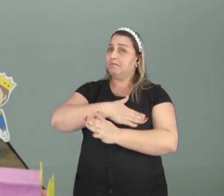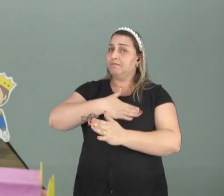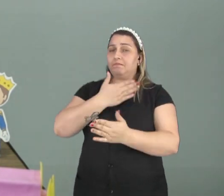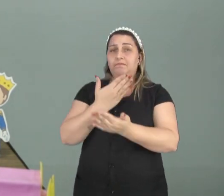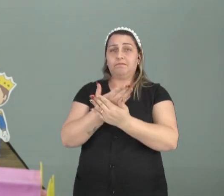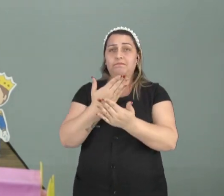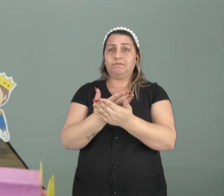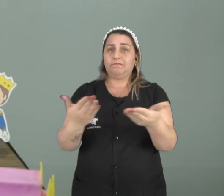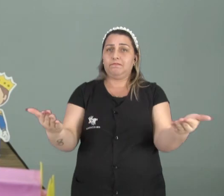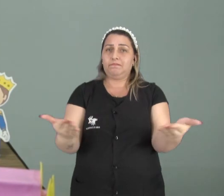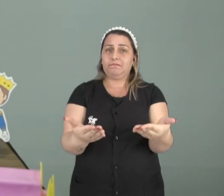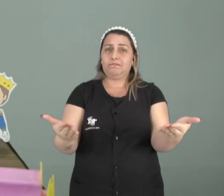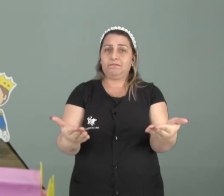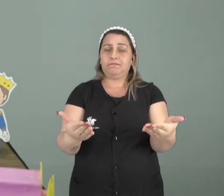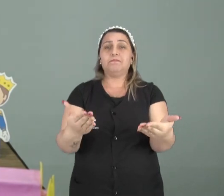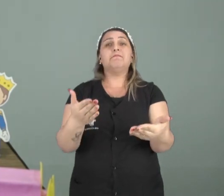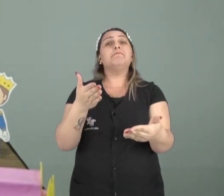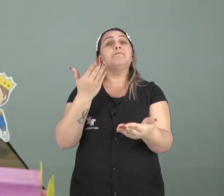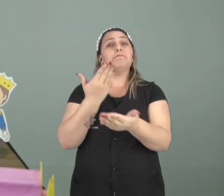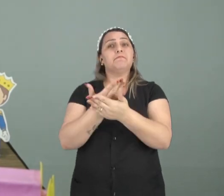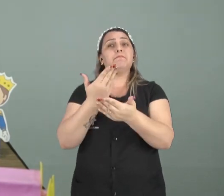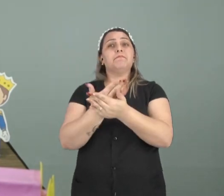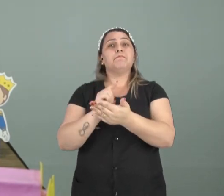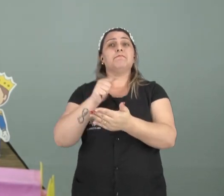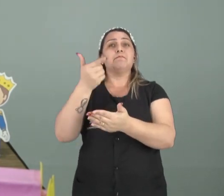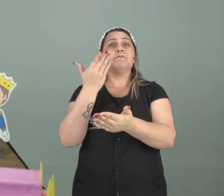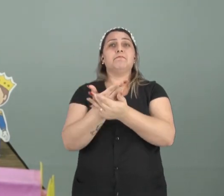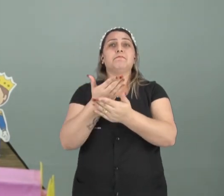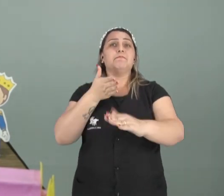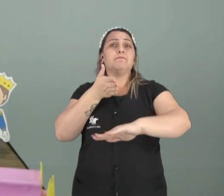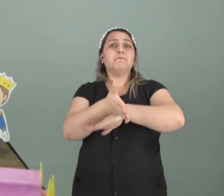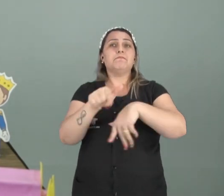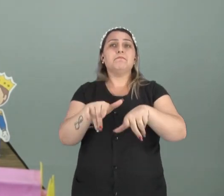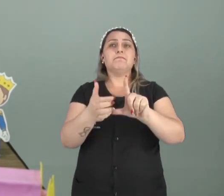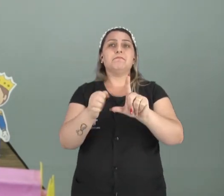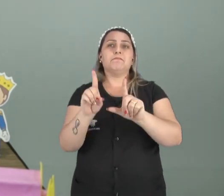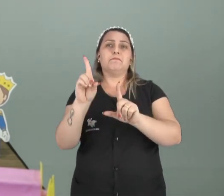da nossa aula de hoje? Para esta e outras aulas,